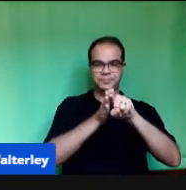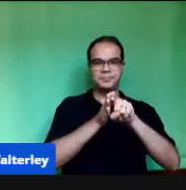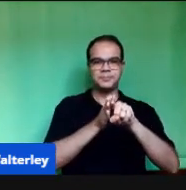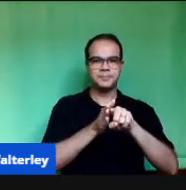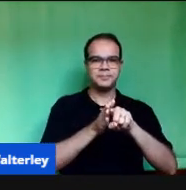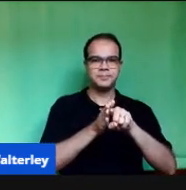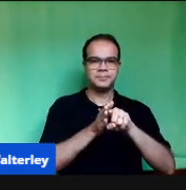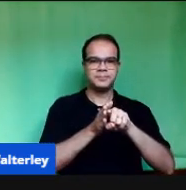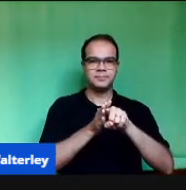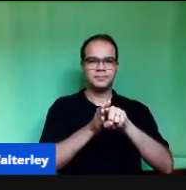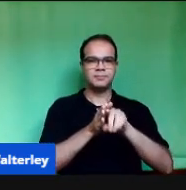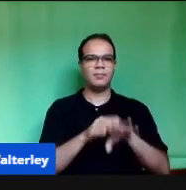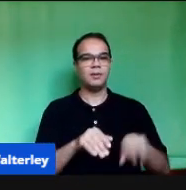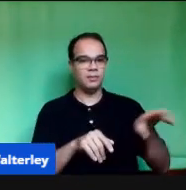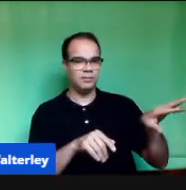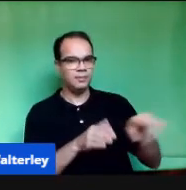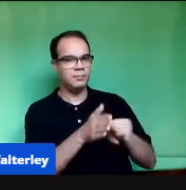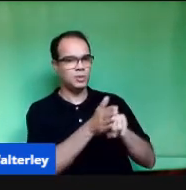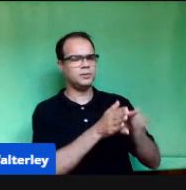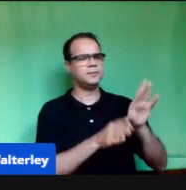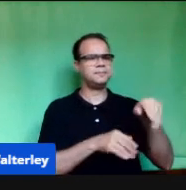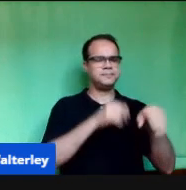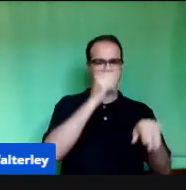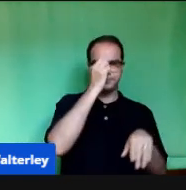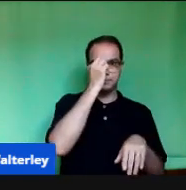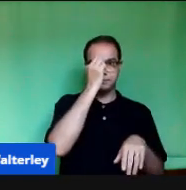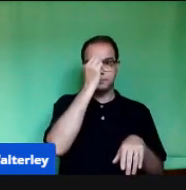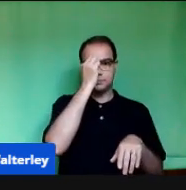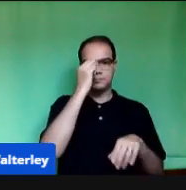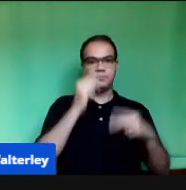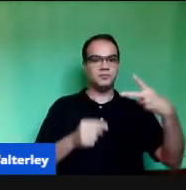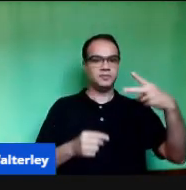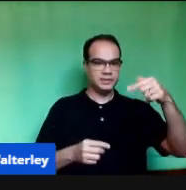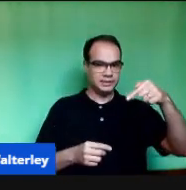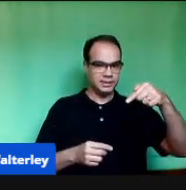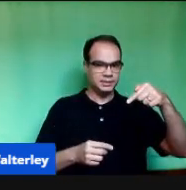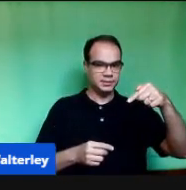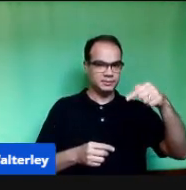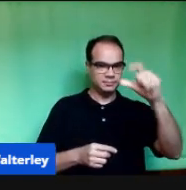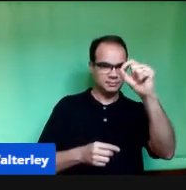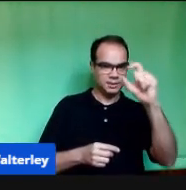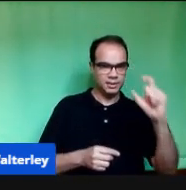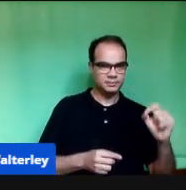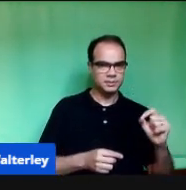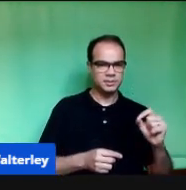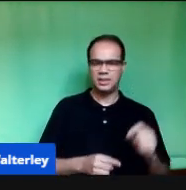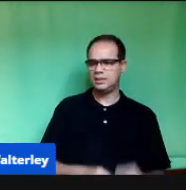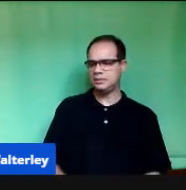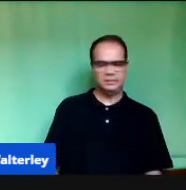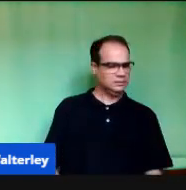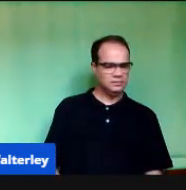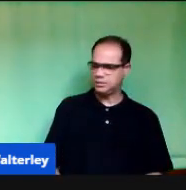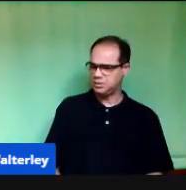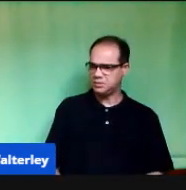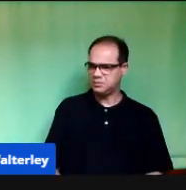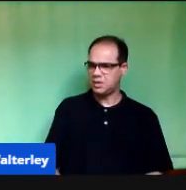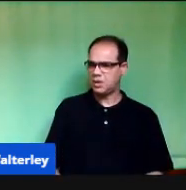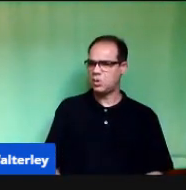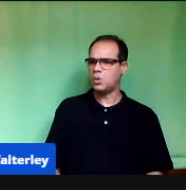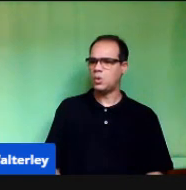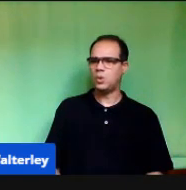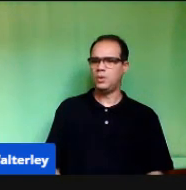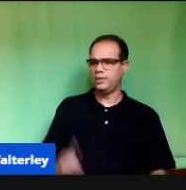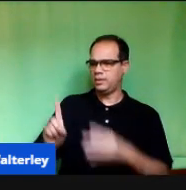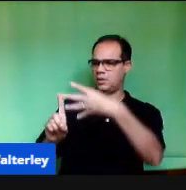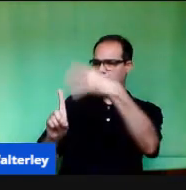pessoas entrevistadas, 27% dos alunos declarava que não gostaria de ter um LGBT como